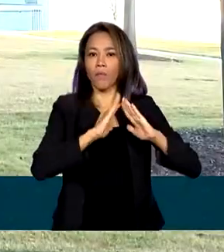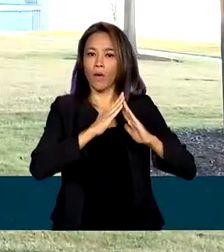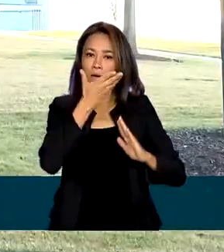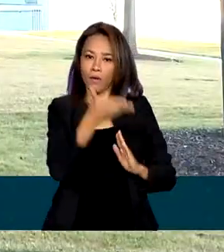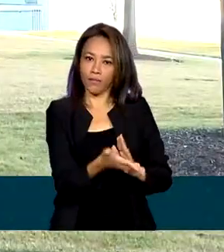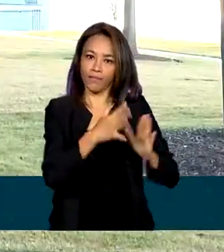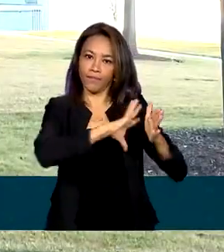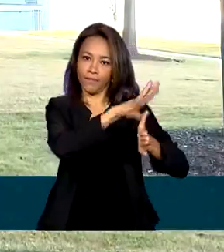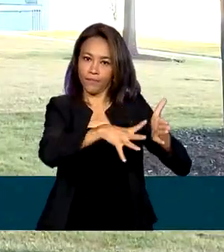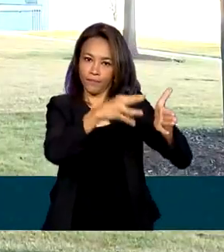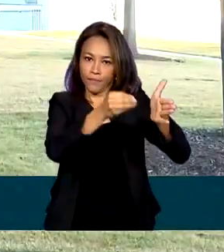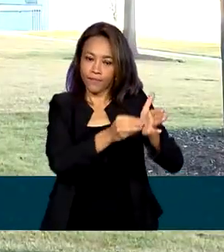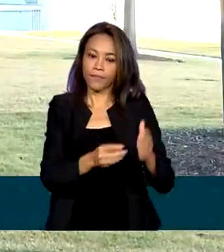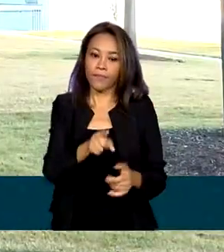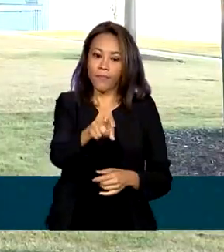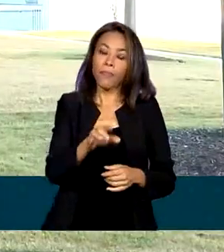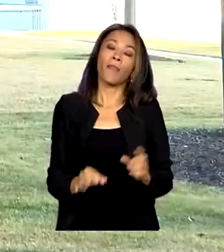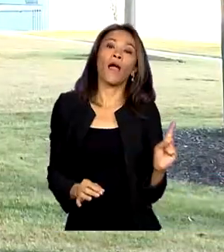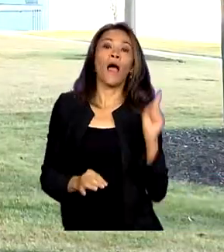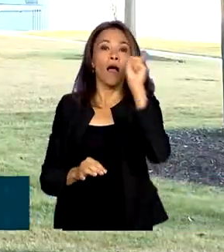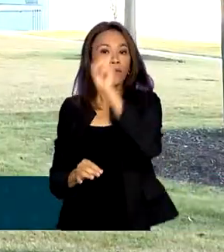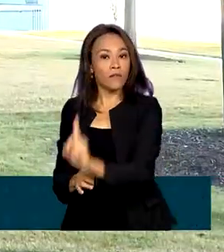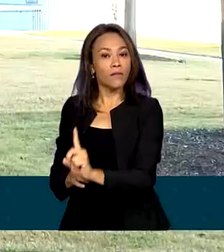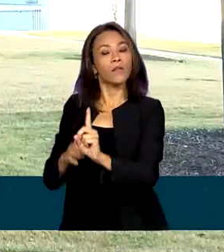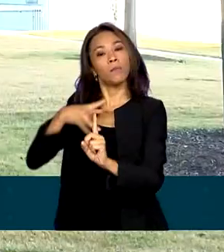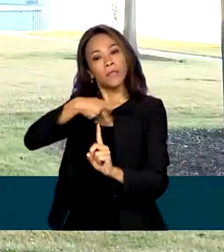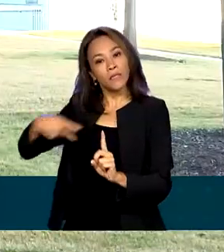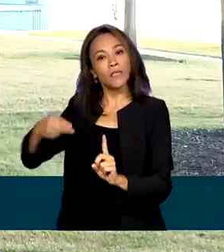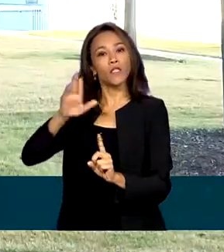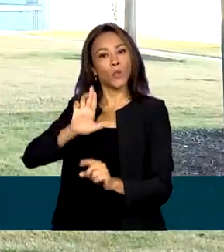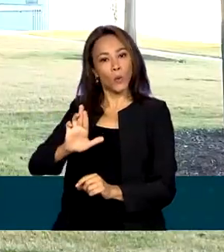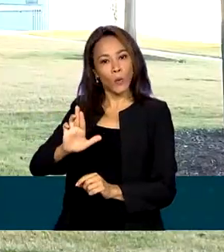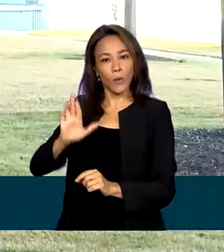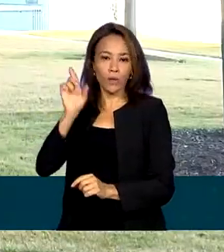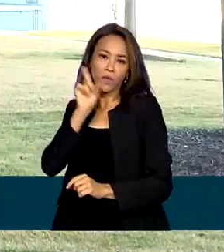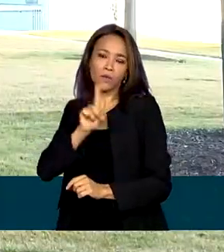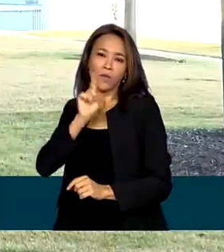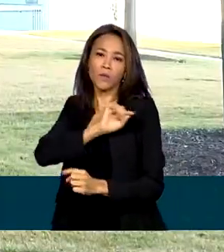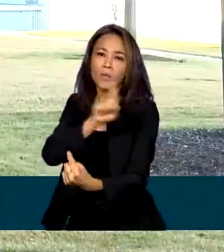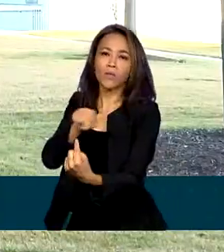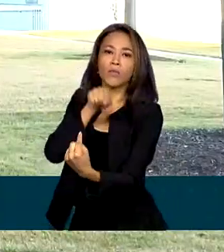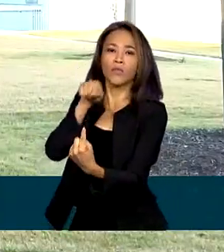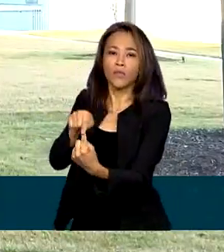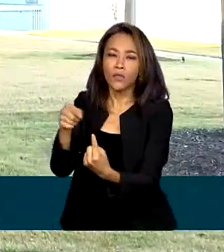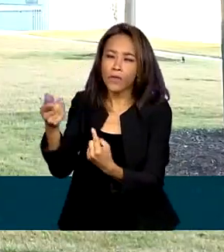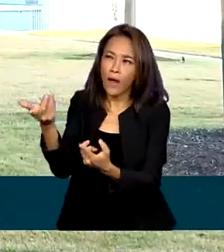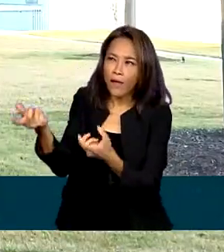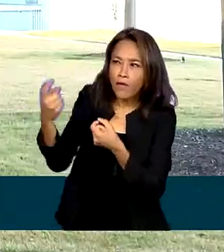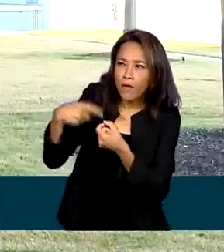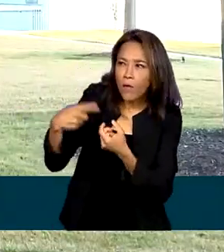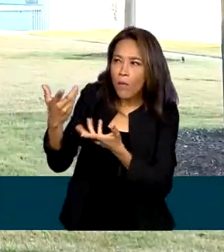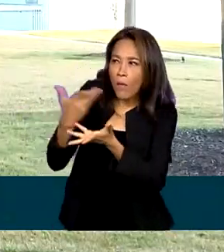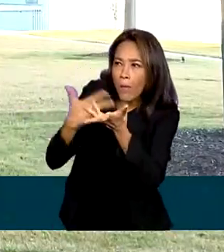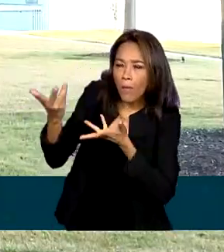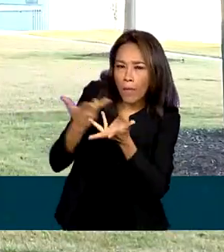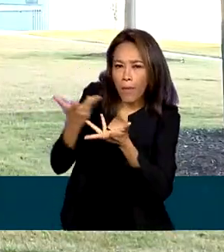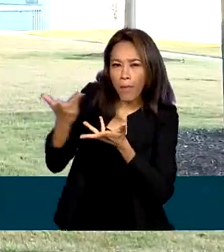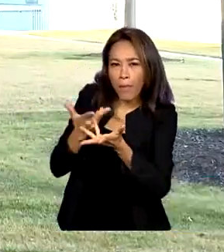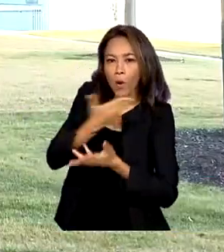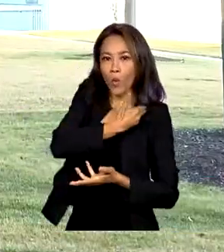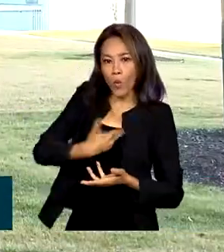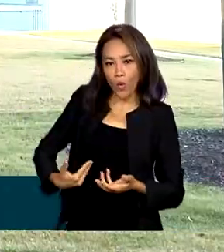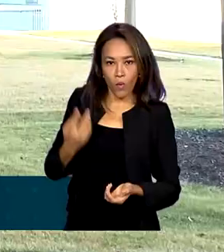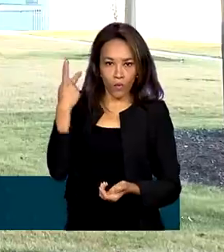vinda do presidente Lula à Casa Branca tem a missão de restabelecer a relação do Brasil com o governo de Biden.